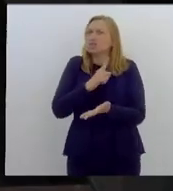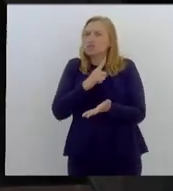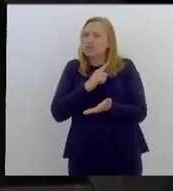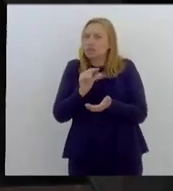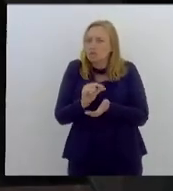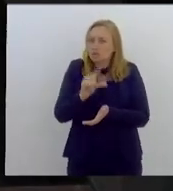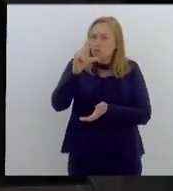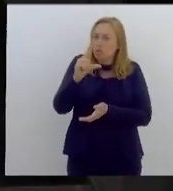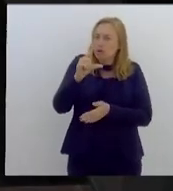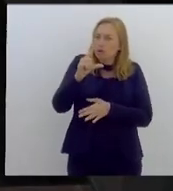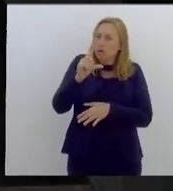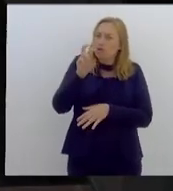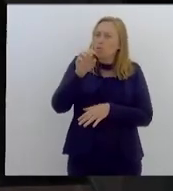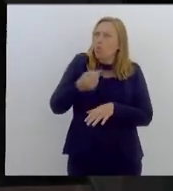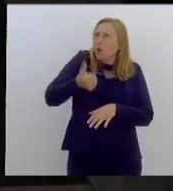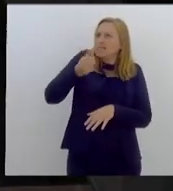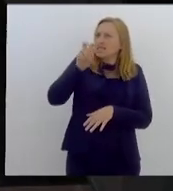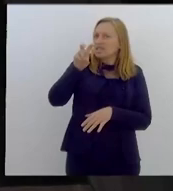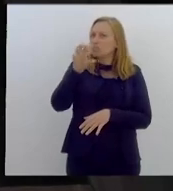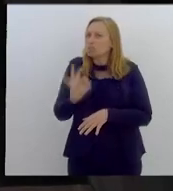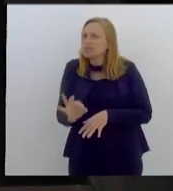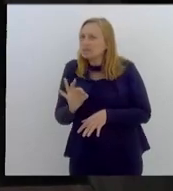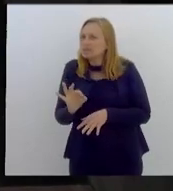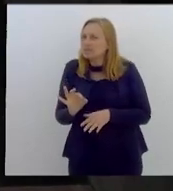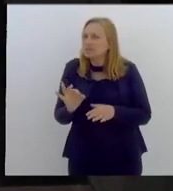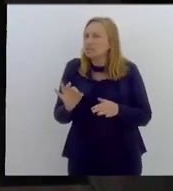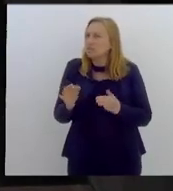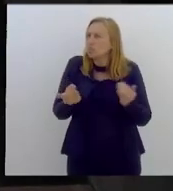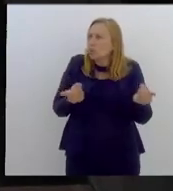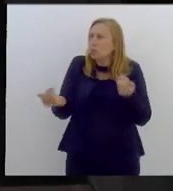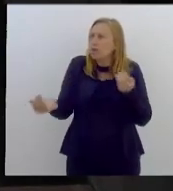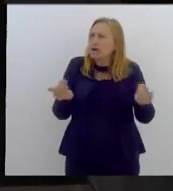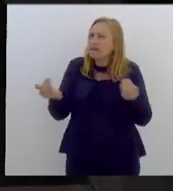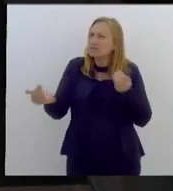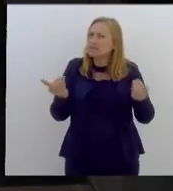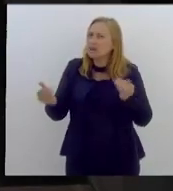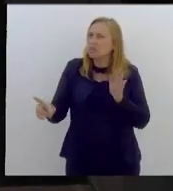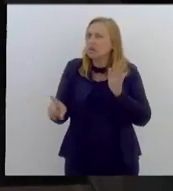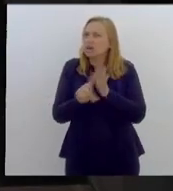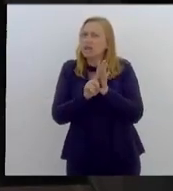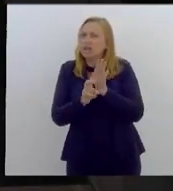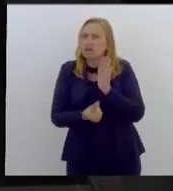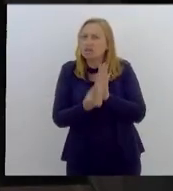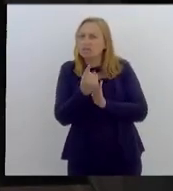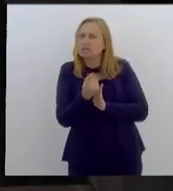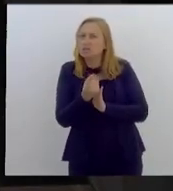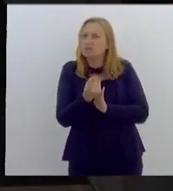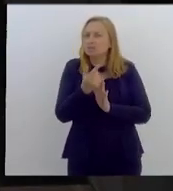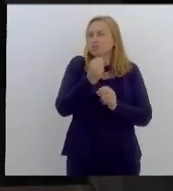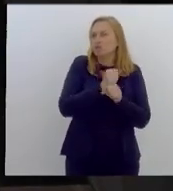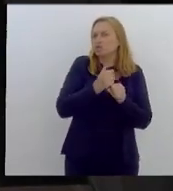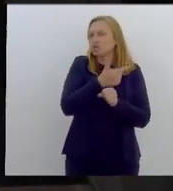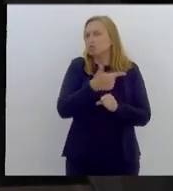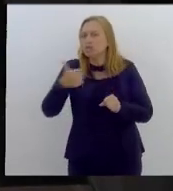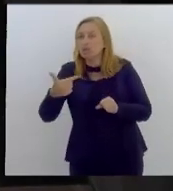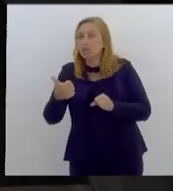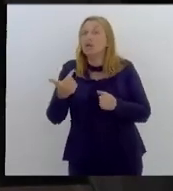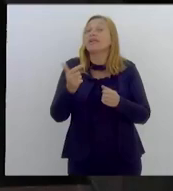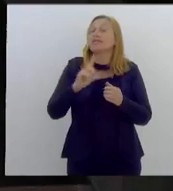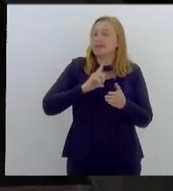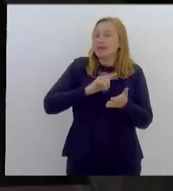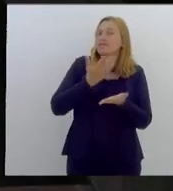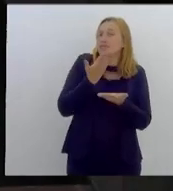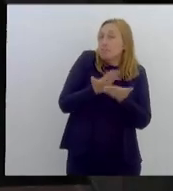acréscimo aí de quase 5%, em comparação à LOA de 2022, houve